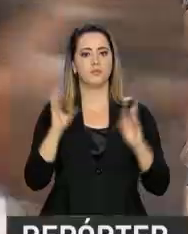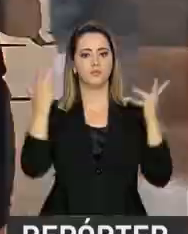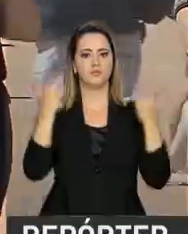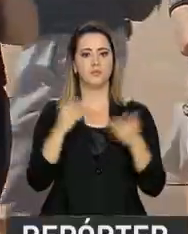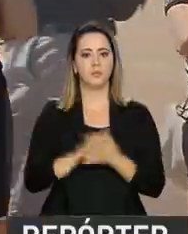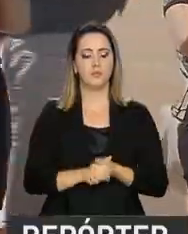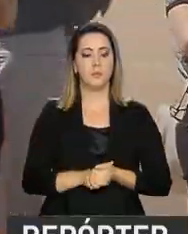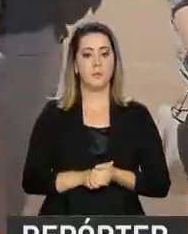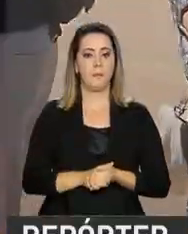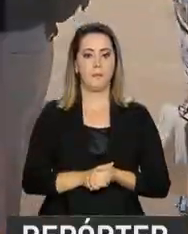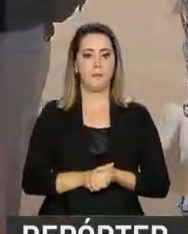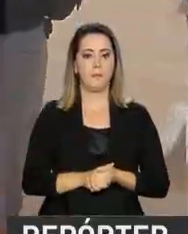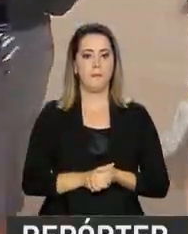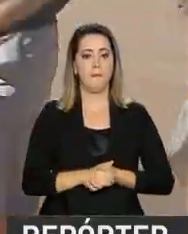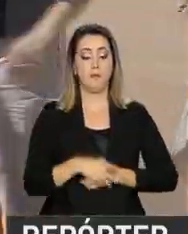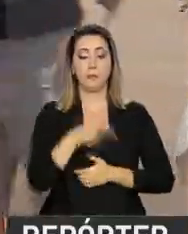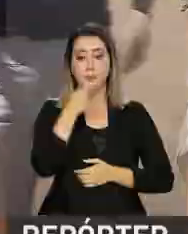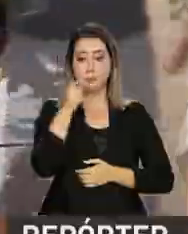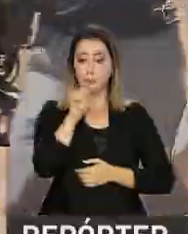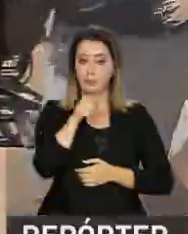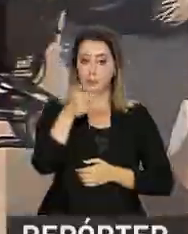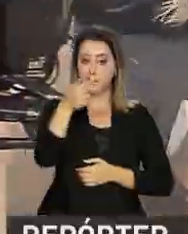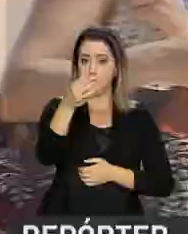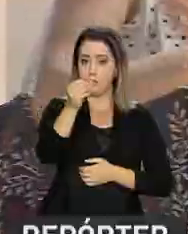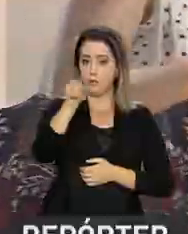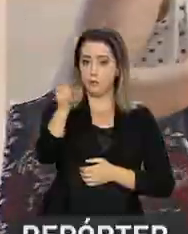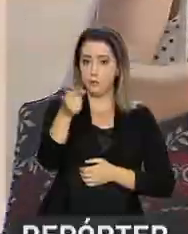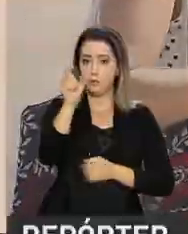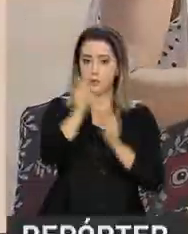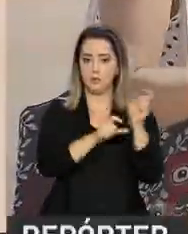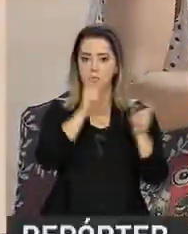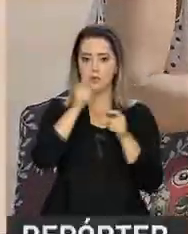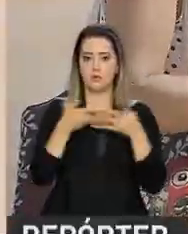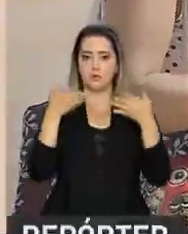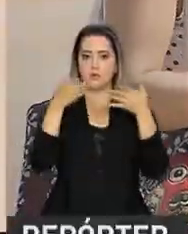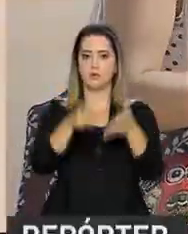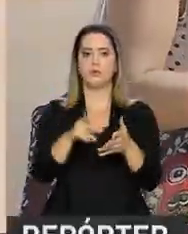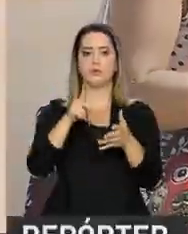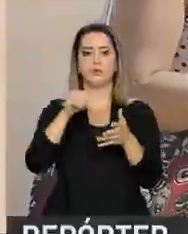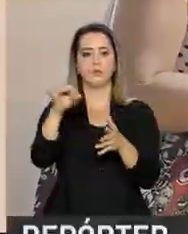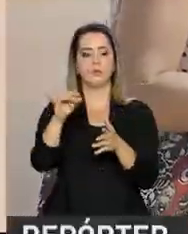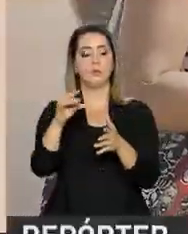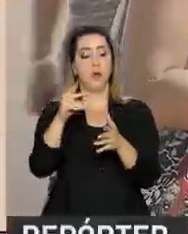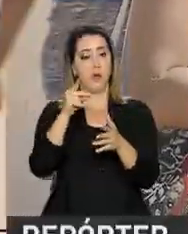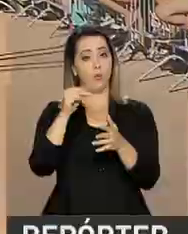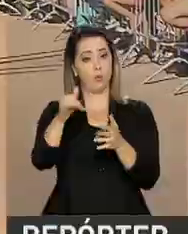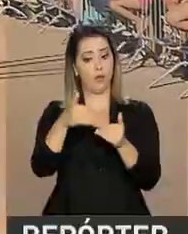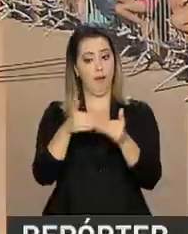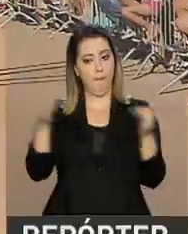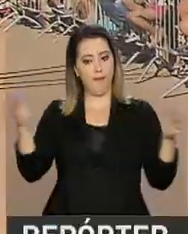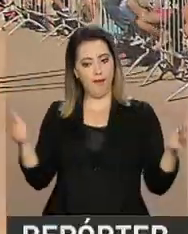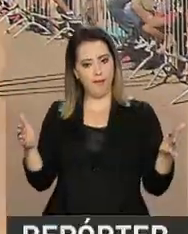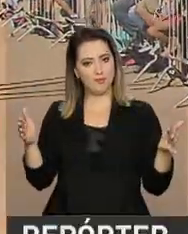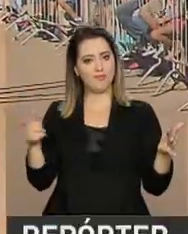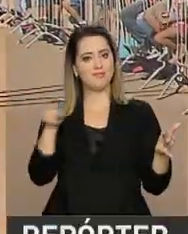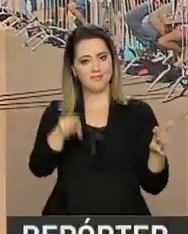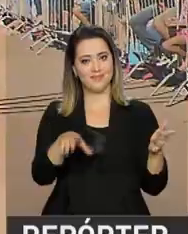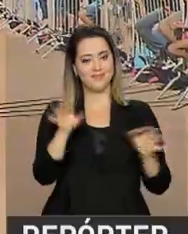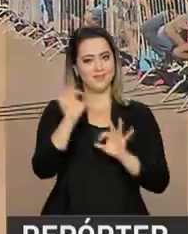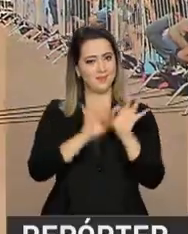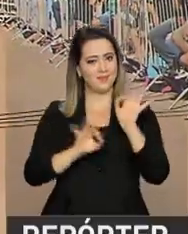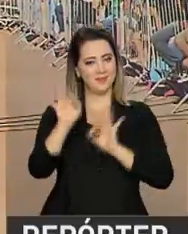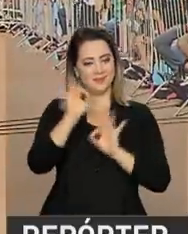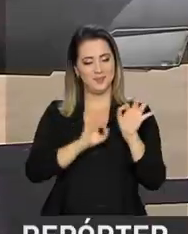né? Segundo os organizadores, 70 mil pessoas foram ao tradicional Dia dos Portões Abertos, organizado pela Força